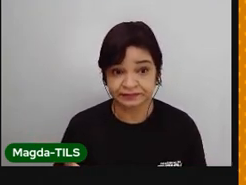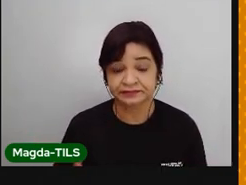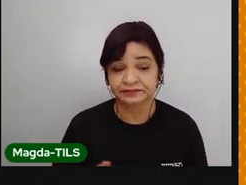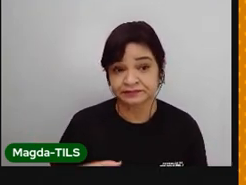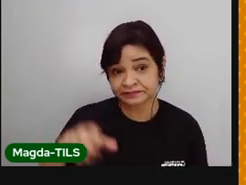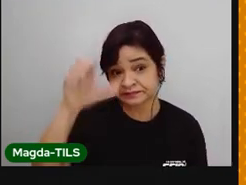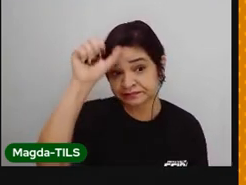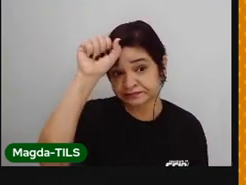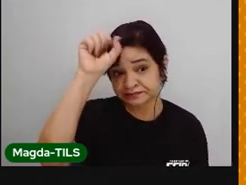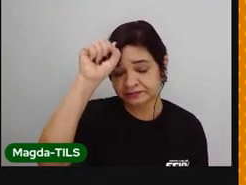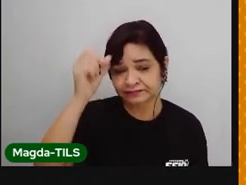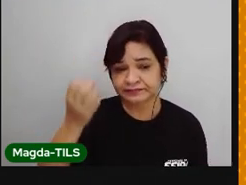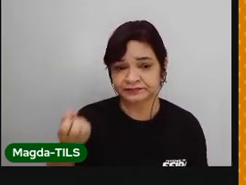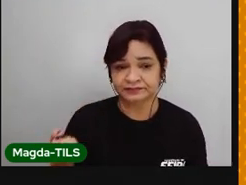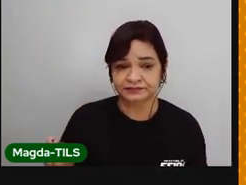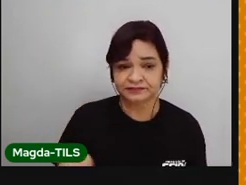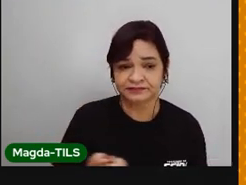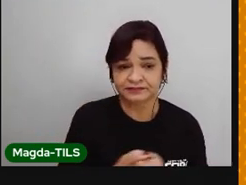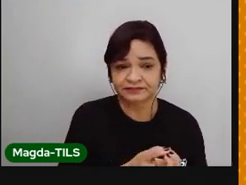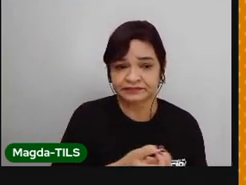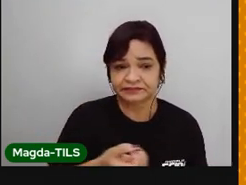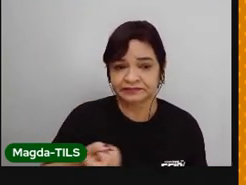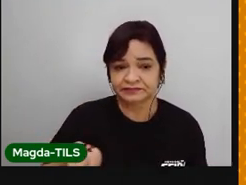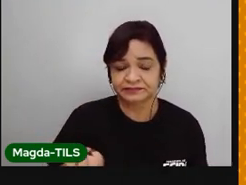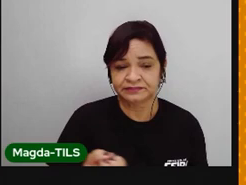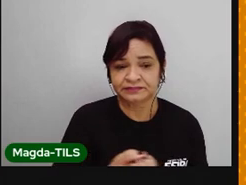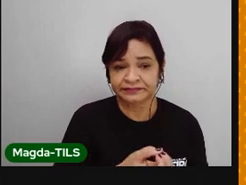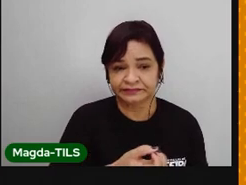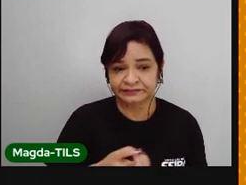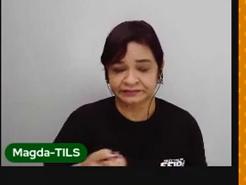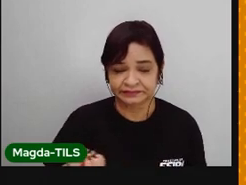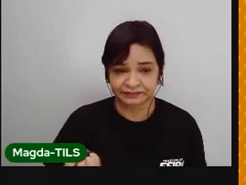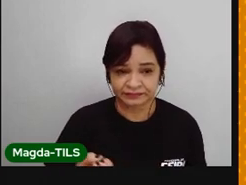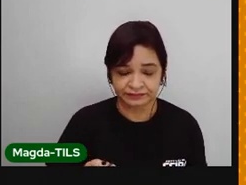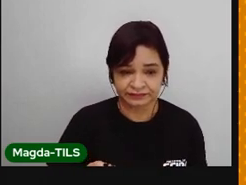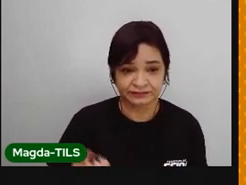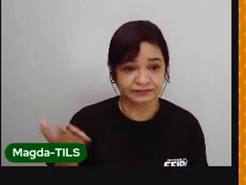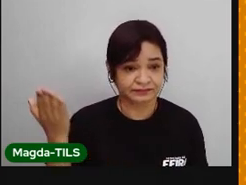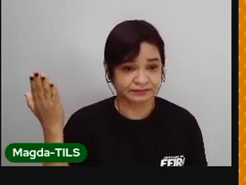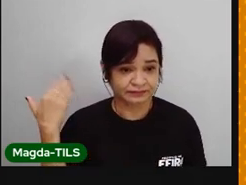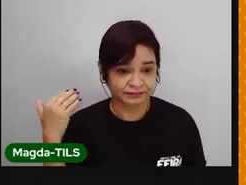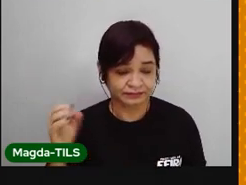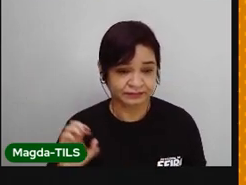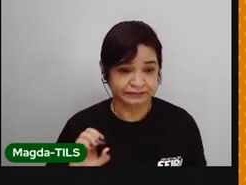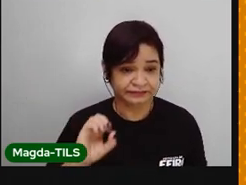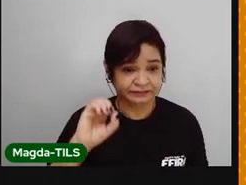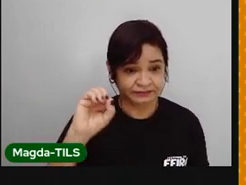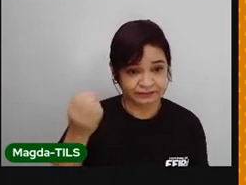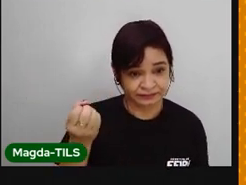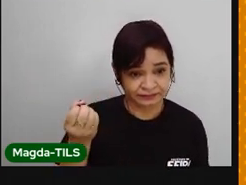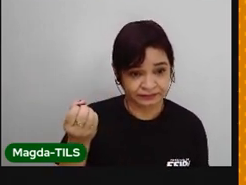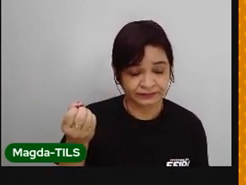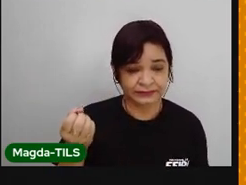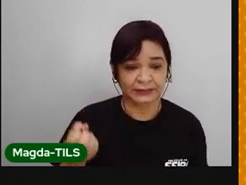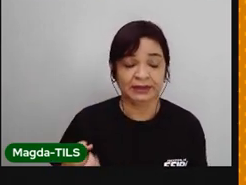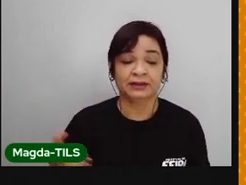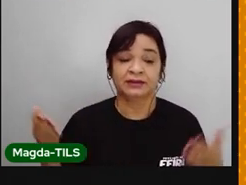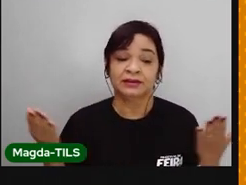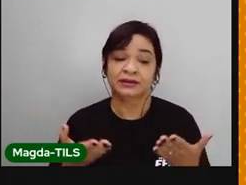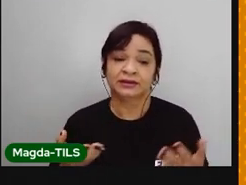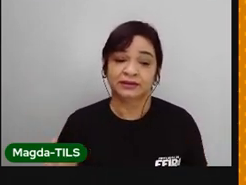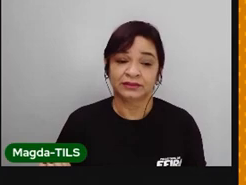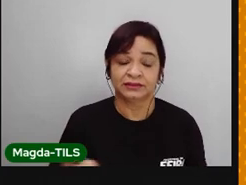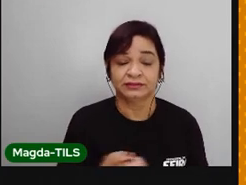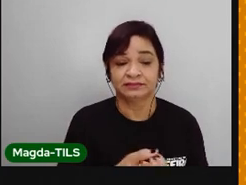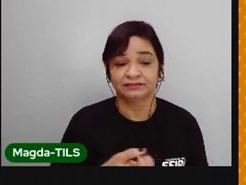é o movimento de translação. A gente já falou sobre rotação, eu expliquei para vocês, depois eu passei o vídeo do professor de Python,